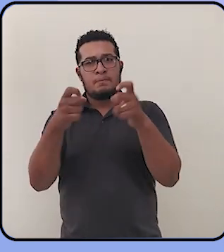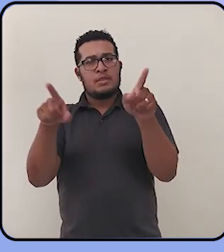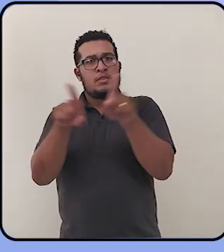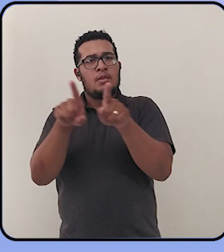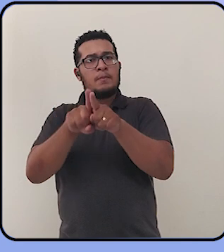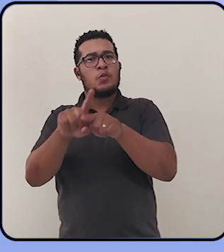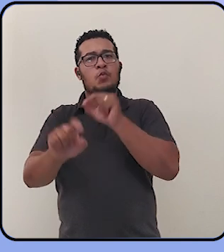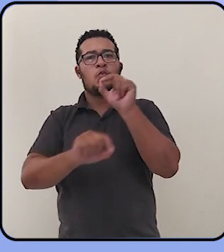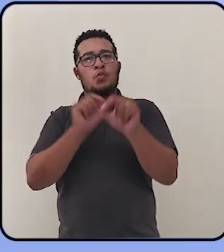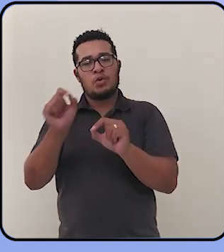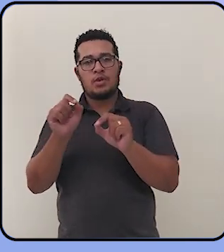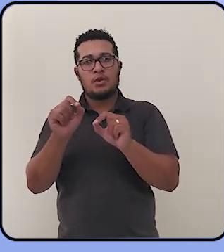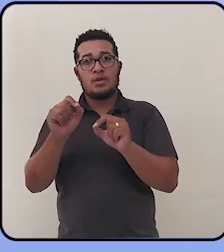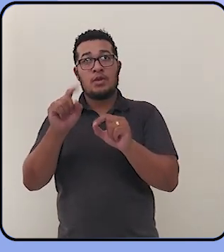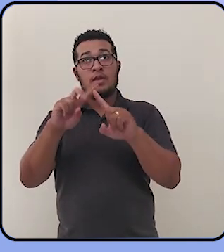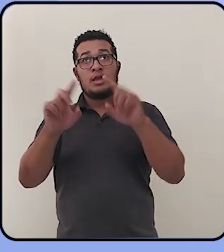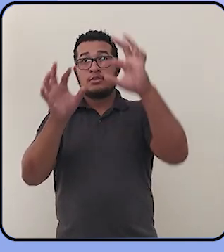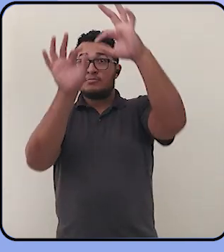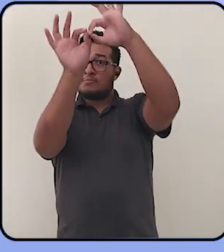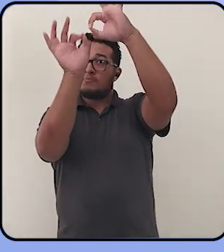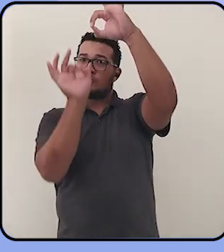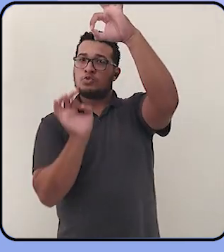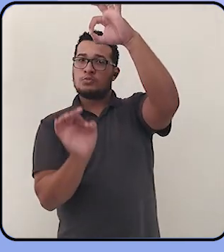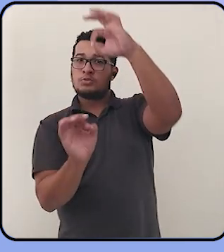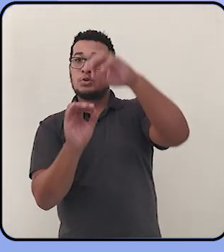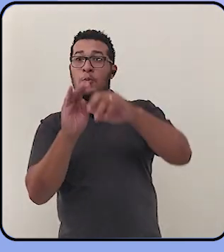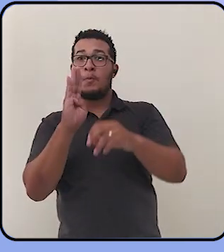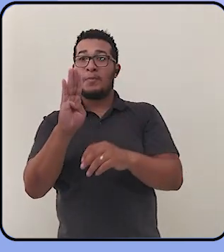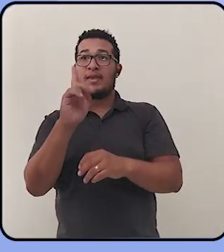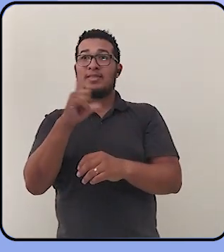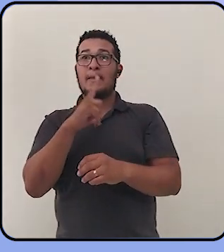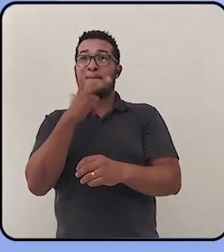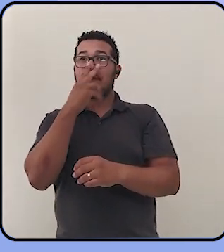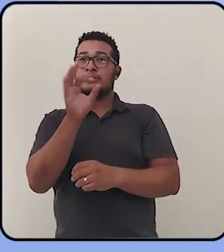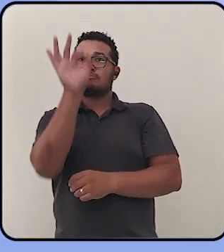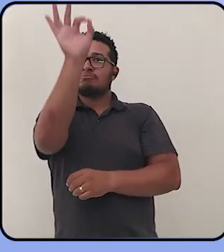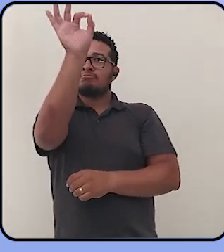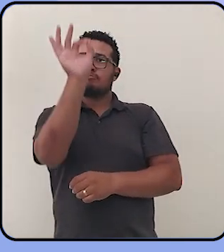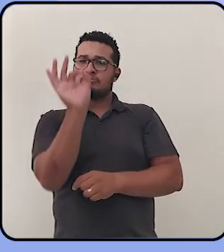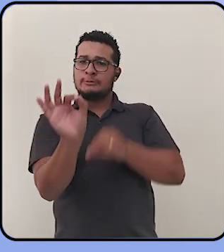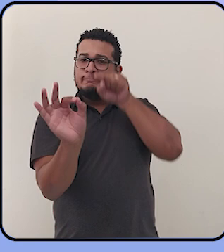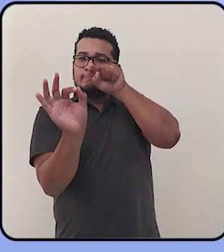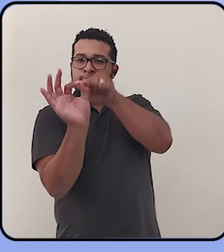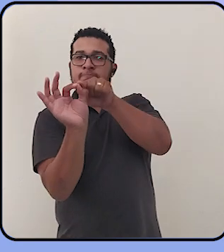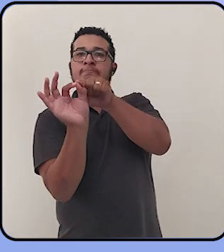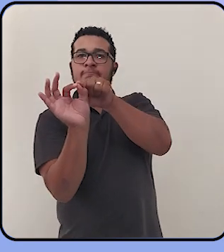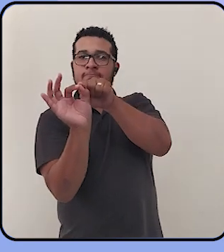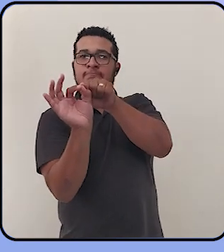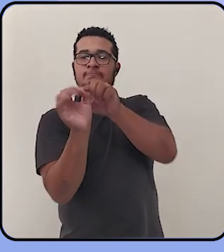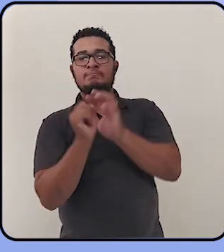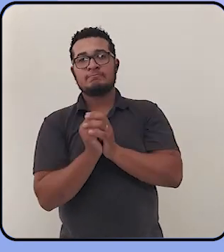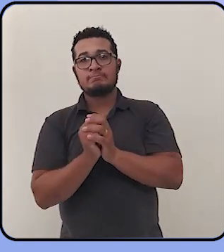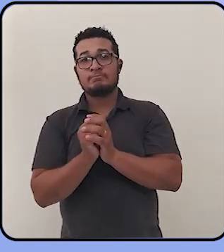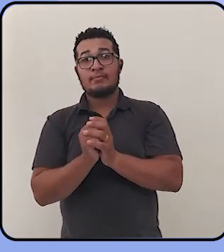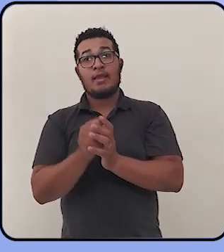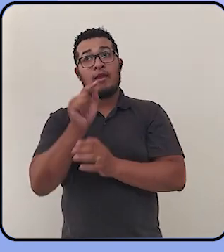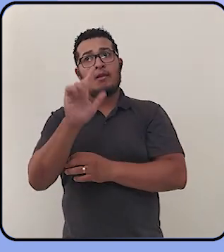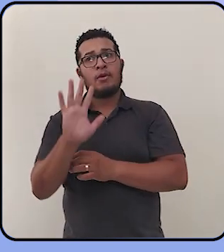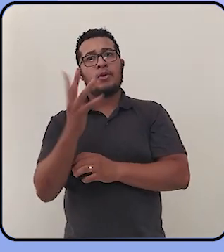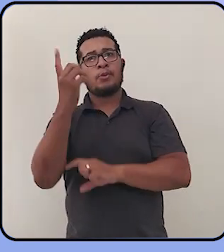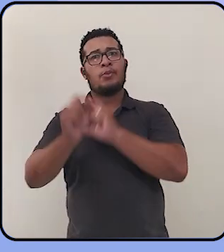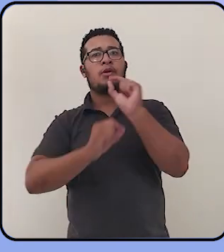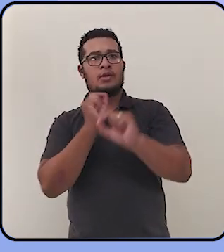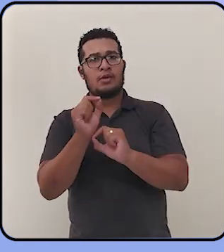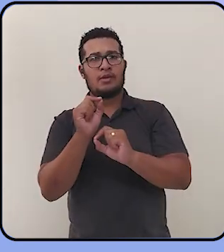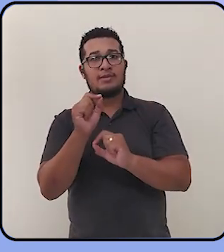Observem bem que no meridiano, o ponto B está em cima do meridiano de Greenwich. Nesse